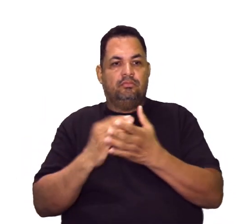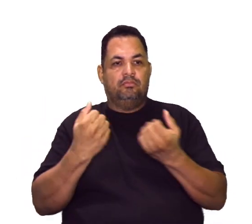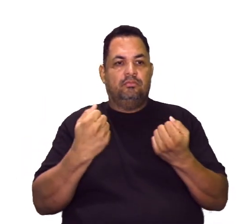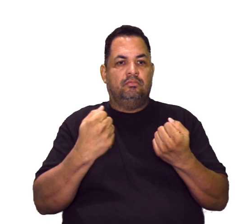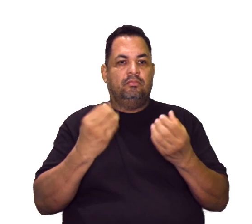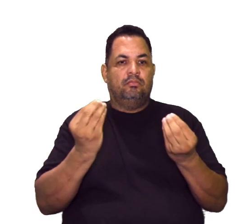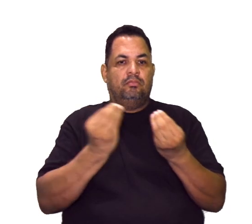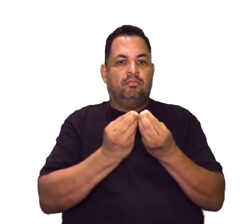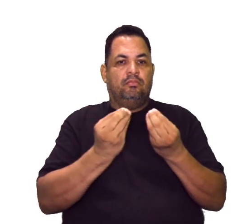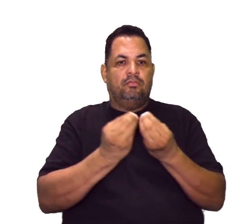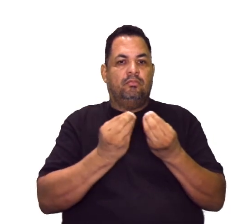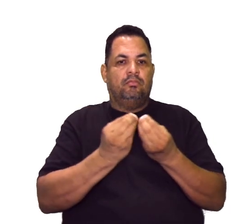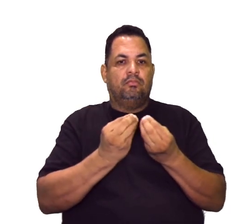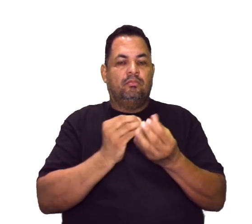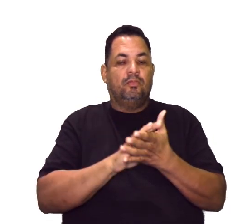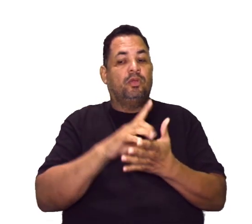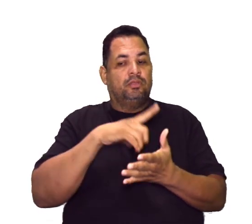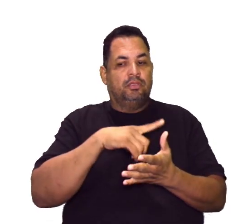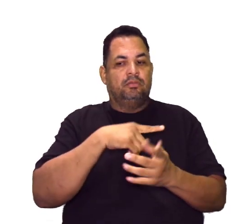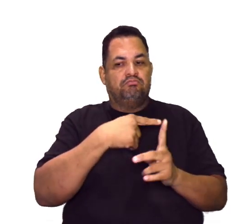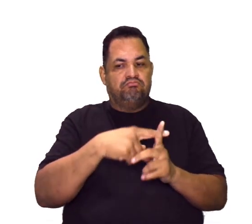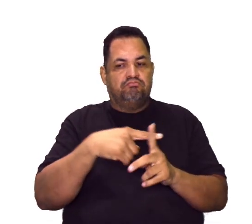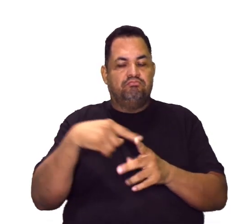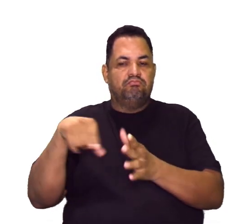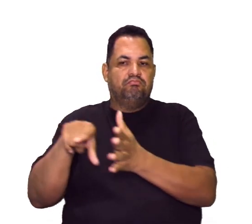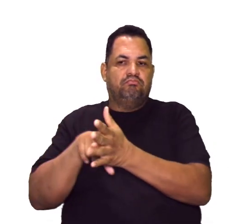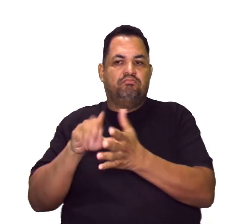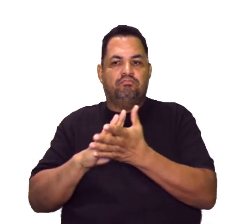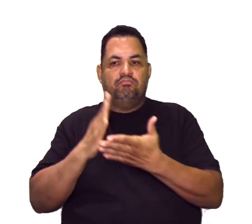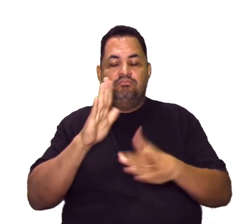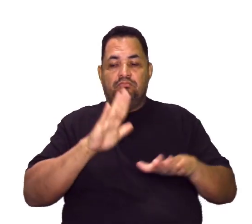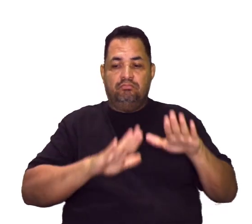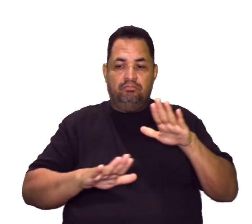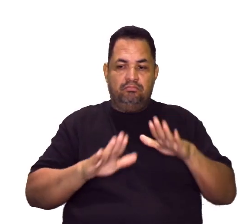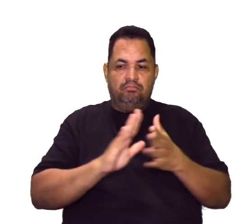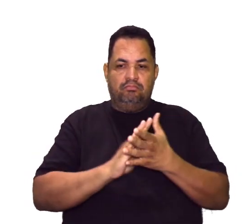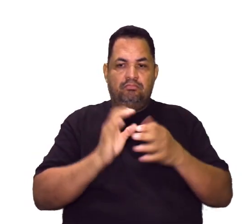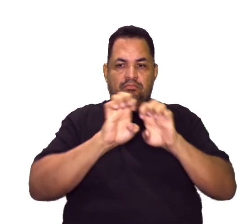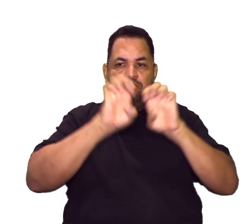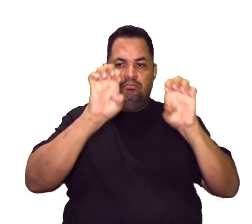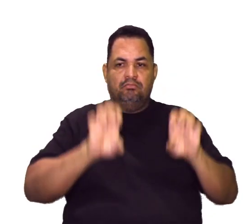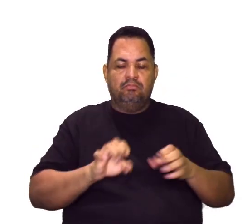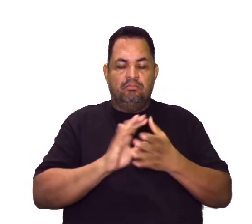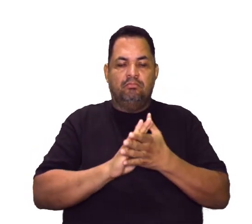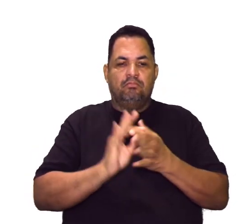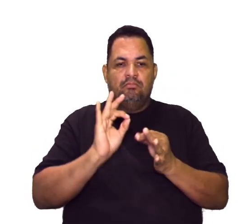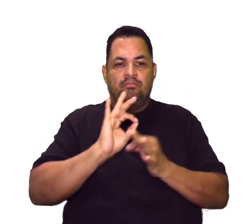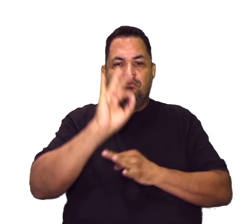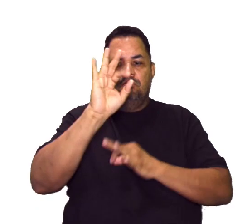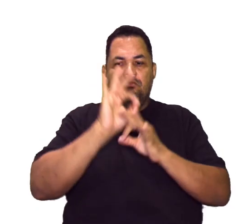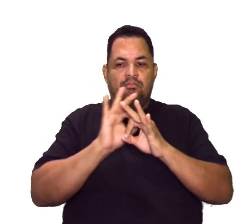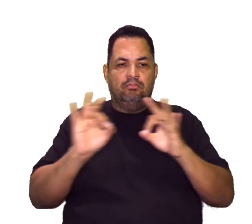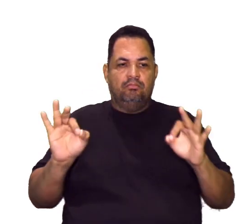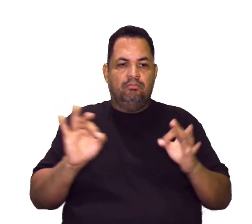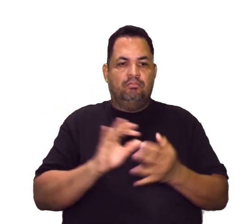ser polar, dependendo também da sua estrutura molecular, da